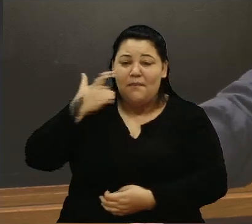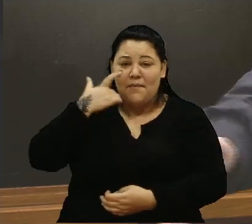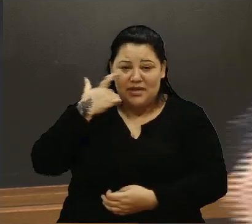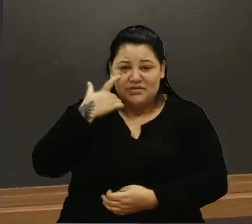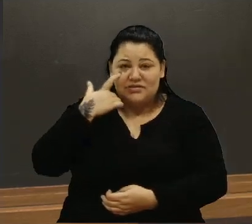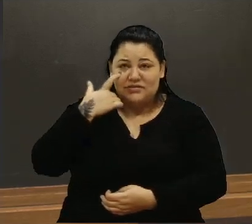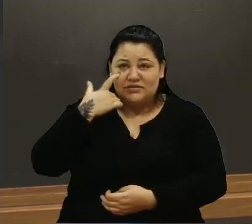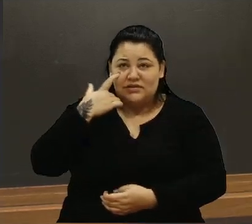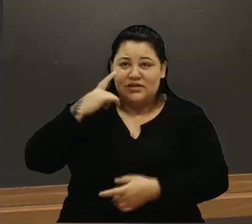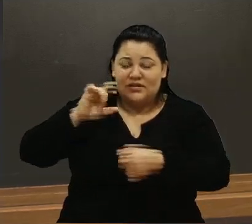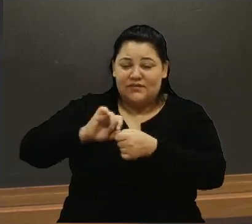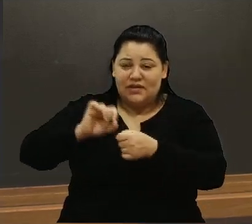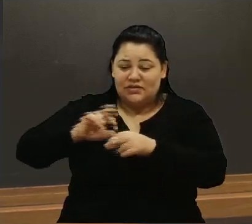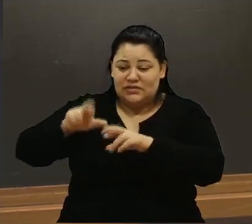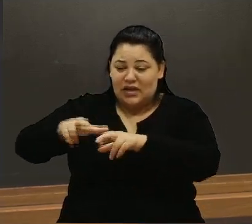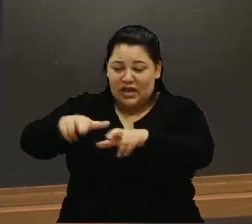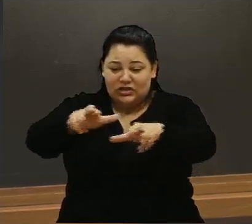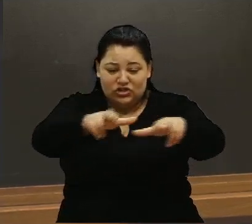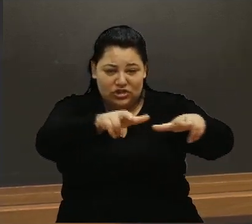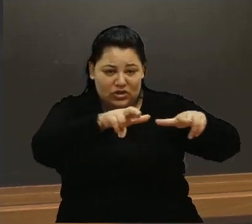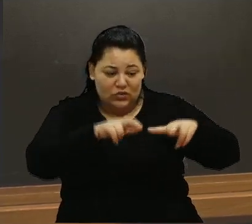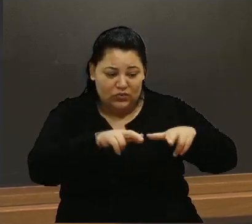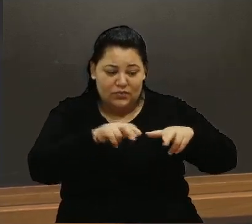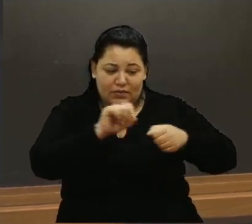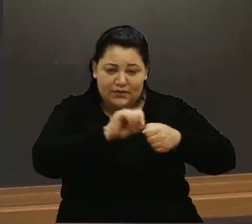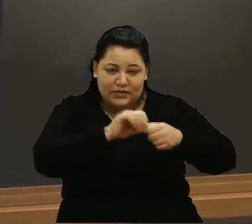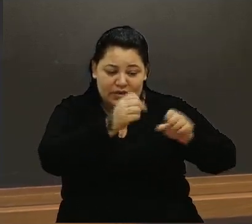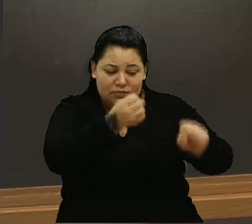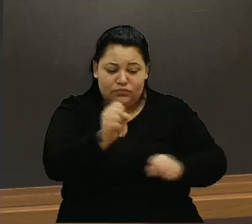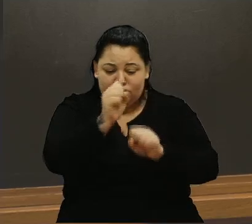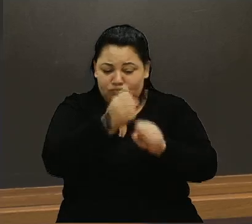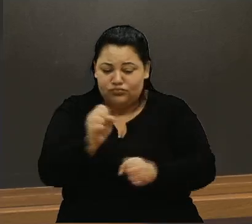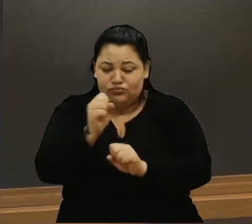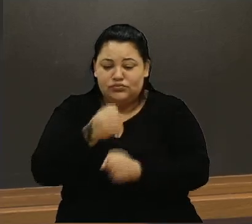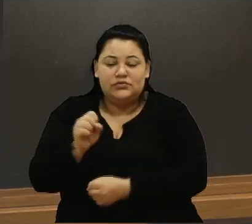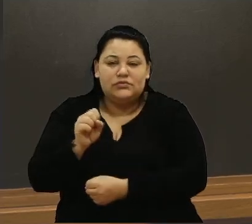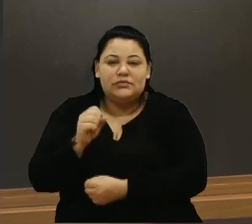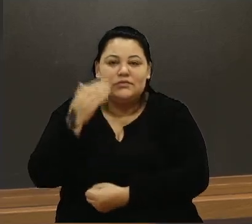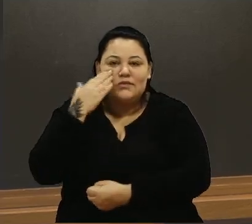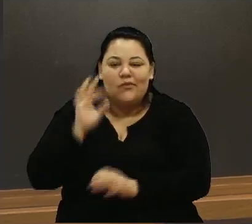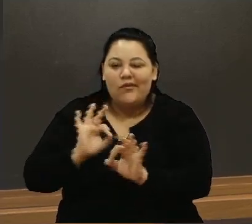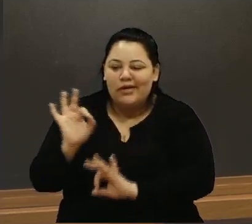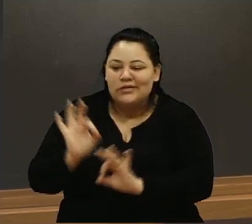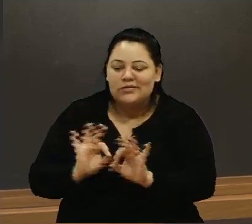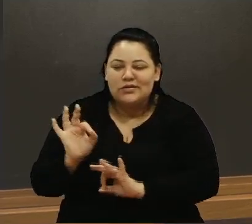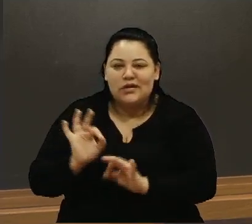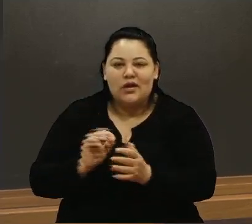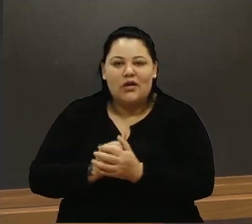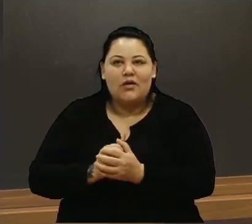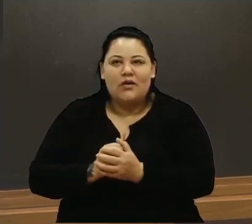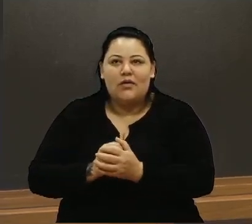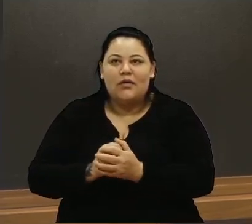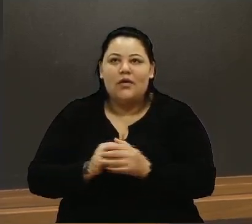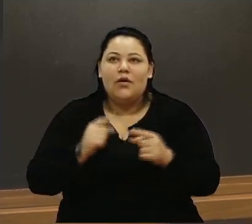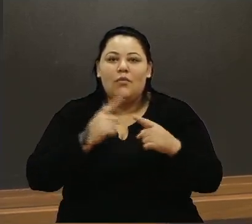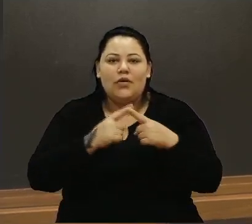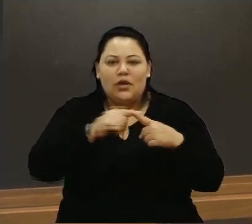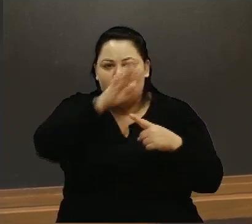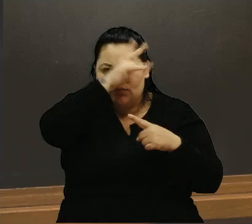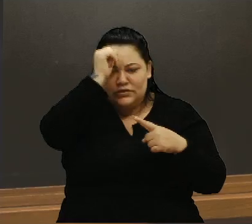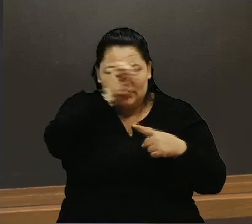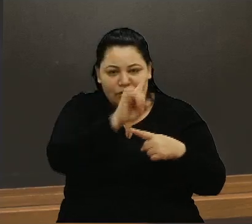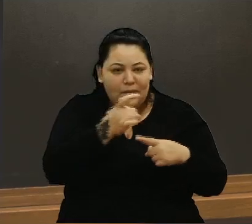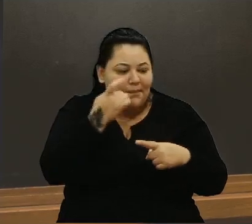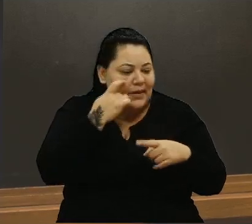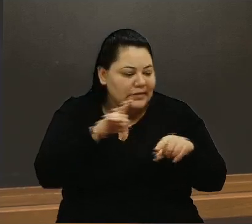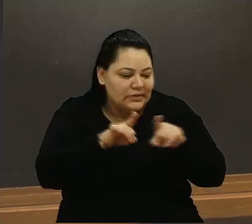sedes regionalizadas para varrição, por que o município não pensa isso e coloca sedes regionalizadas para aqueles trabalhadores